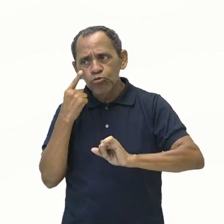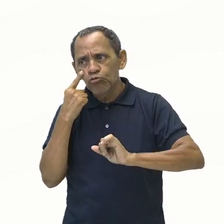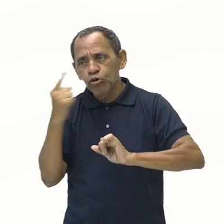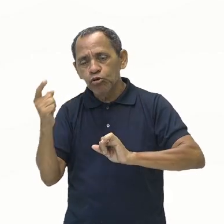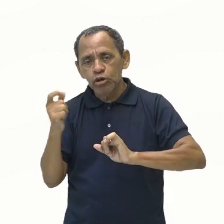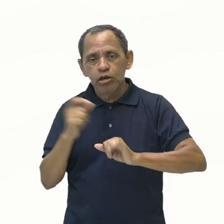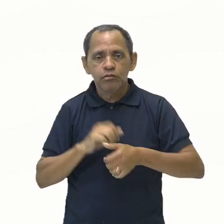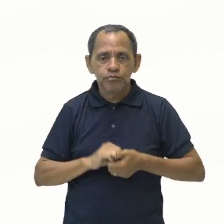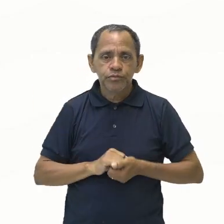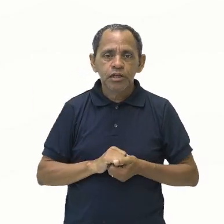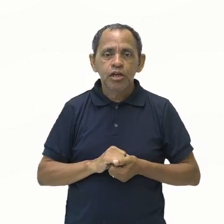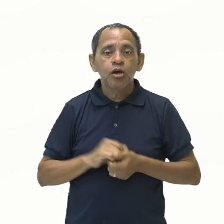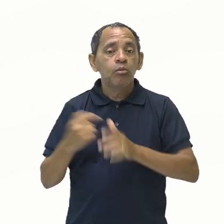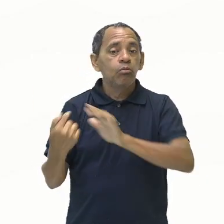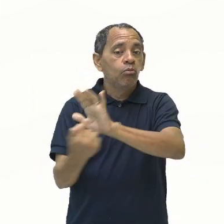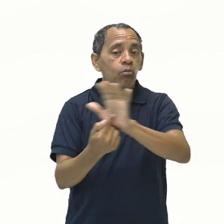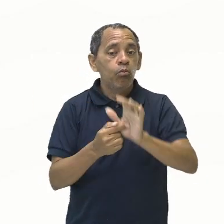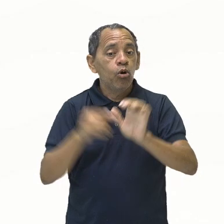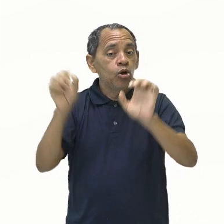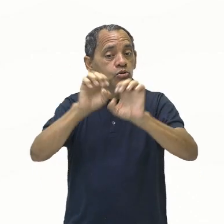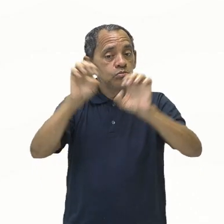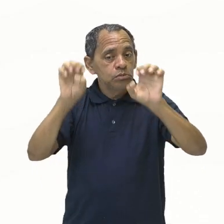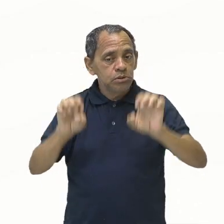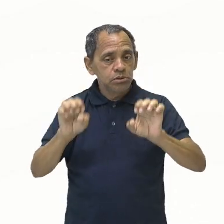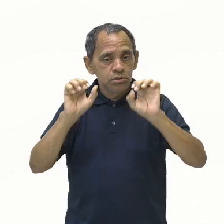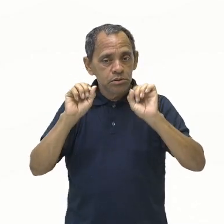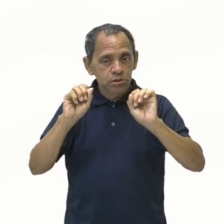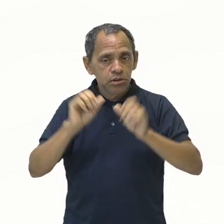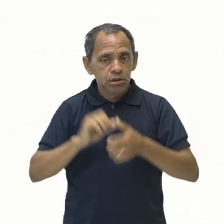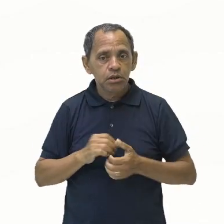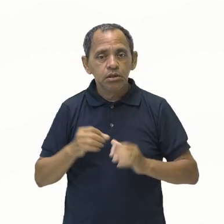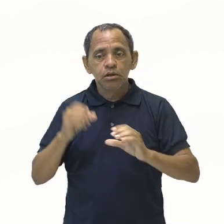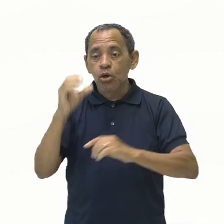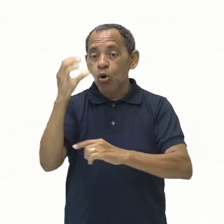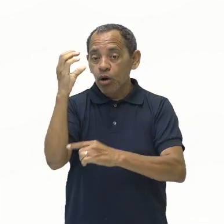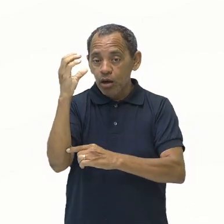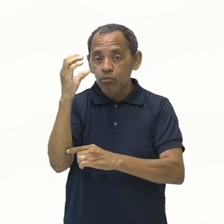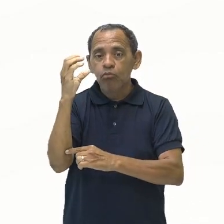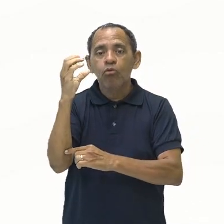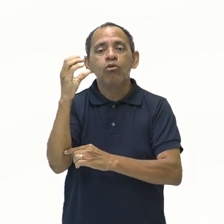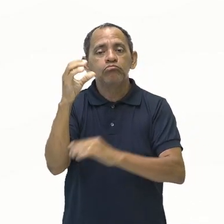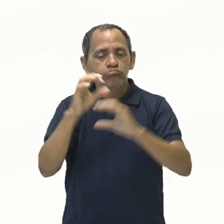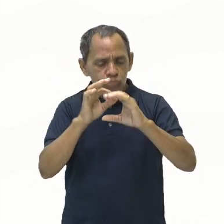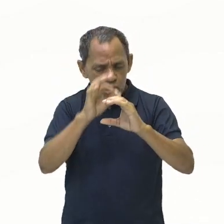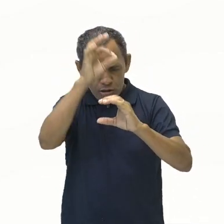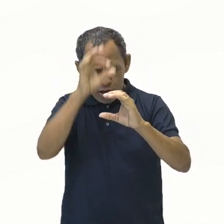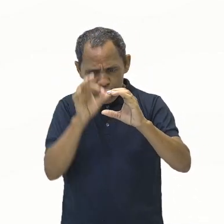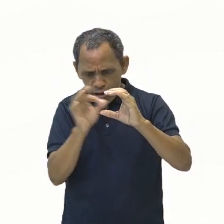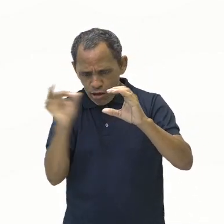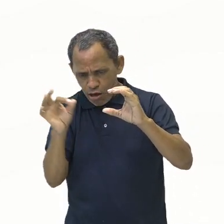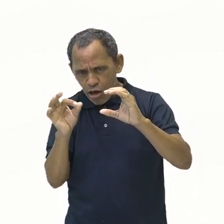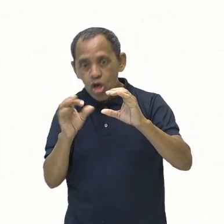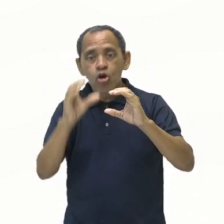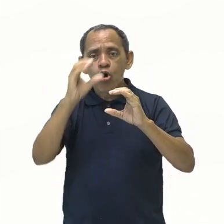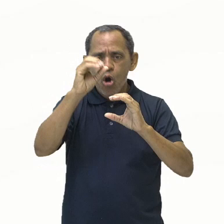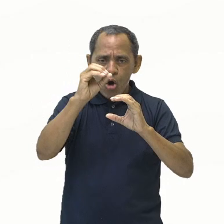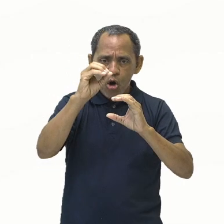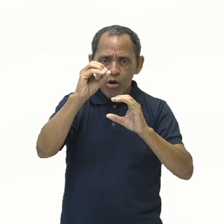que traz, né, uma estrutura com os carbonos fazendo ligações, com hidrogênios, com